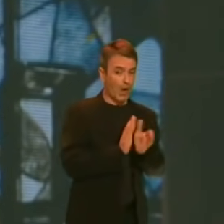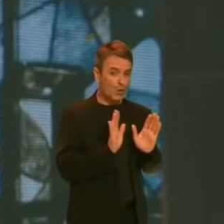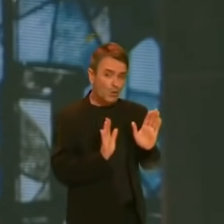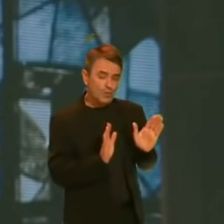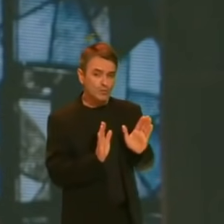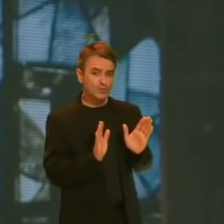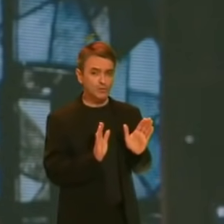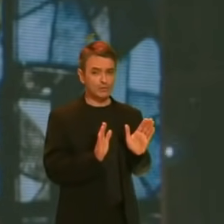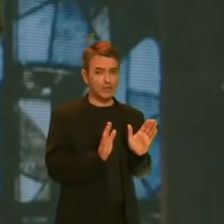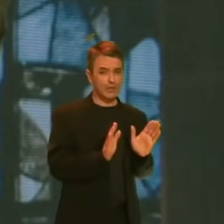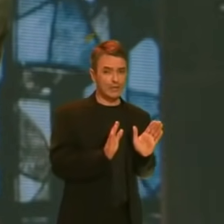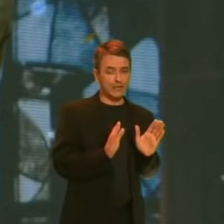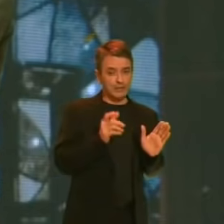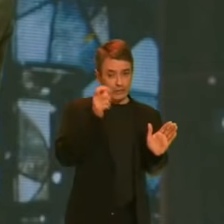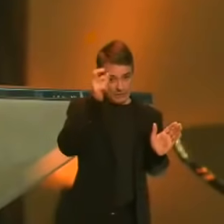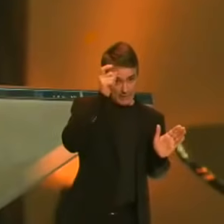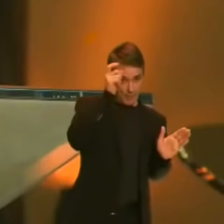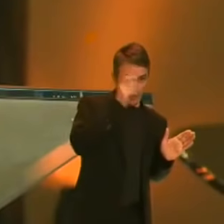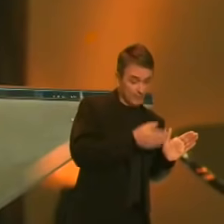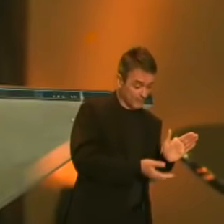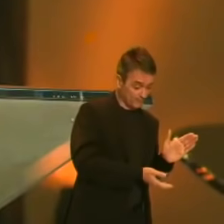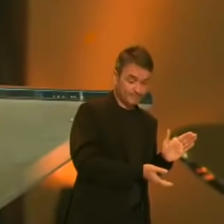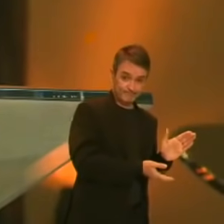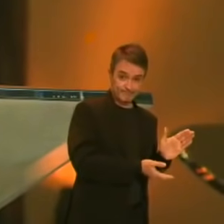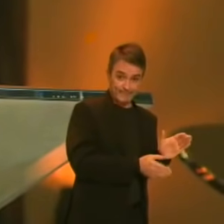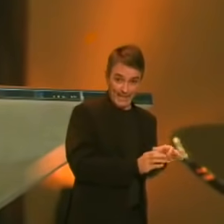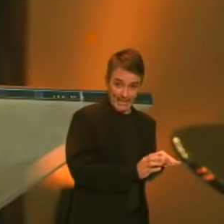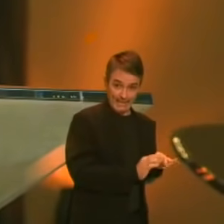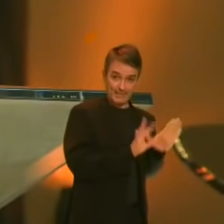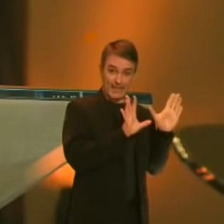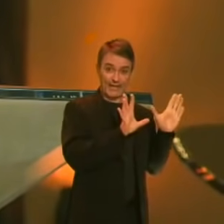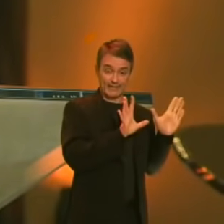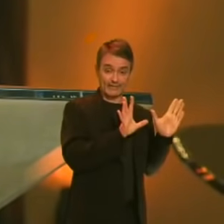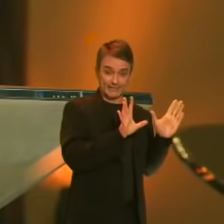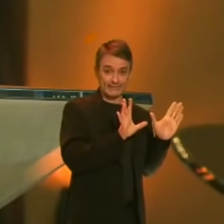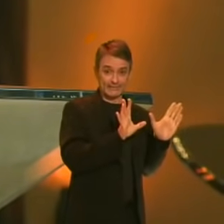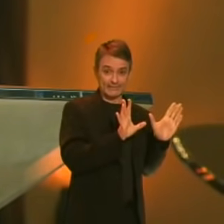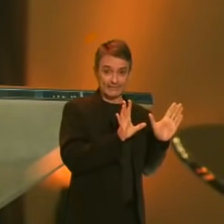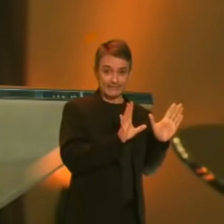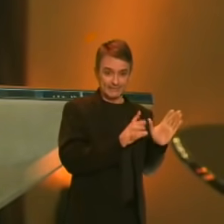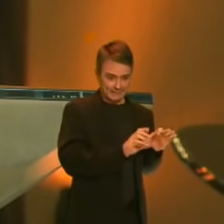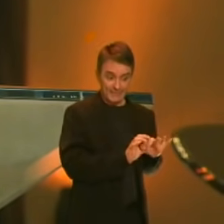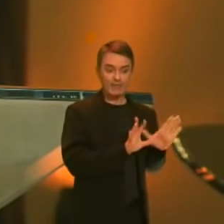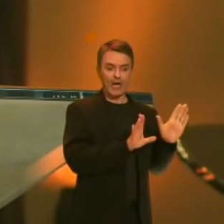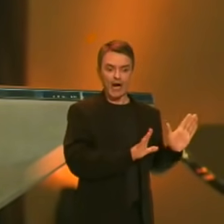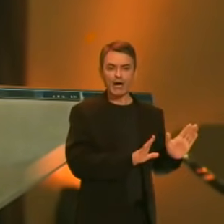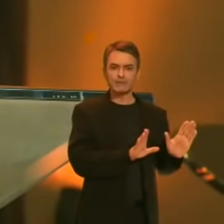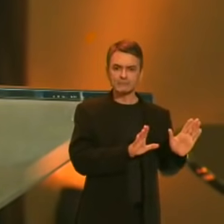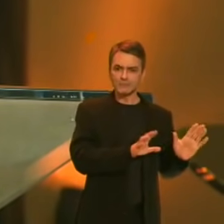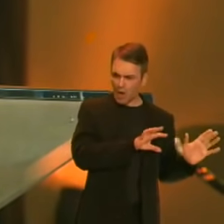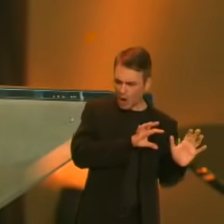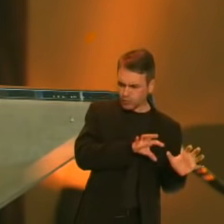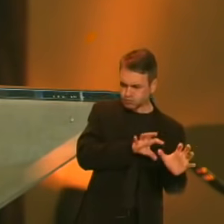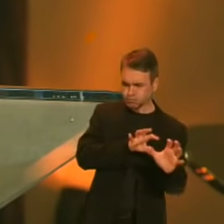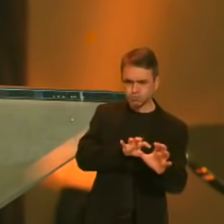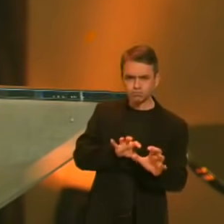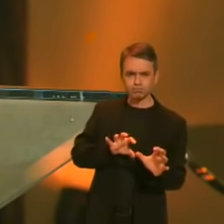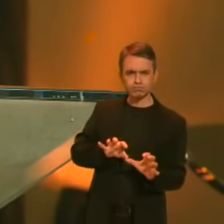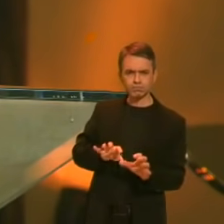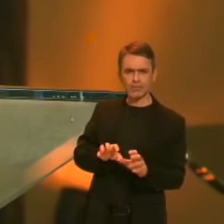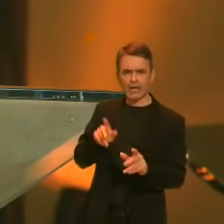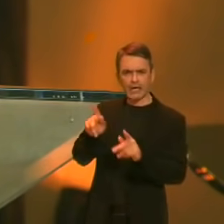mas alguns dos demônios. E esses demônios terão permissão para atormentar a